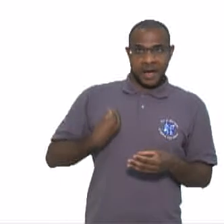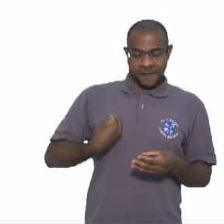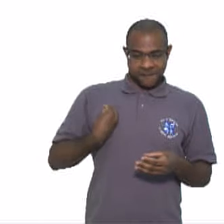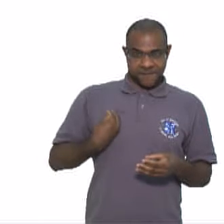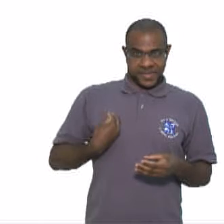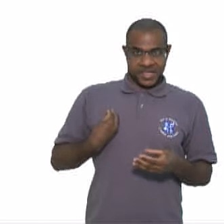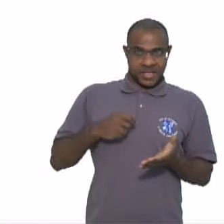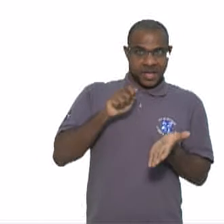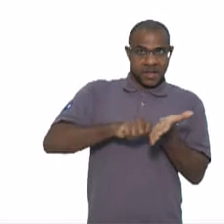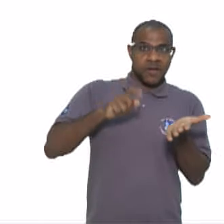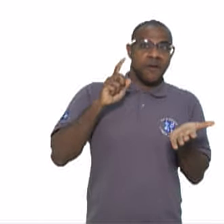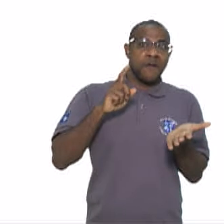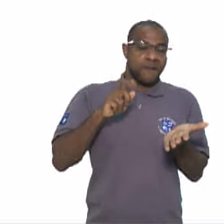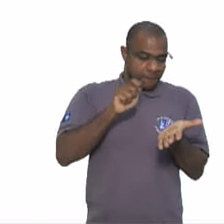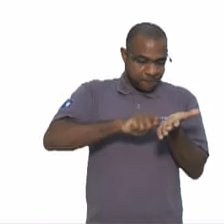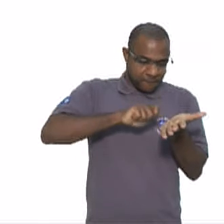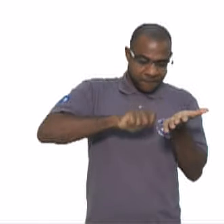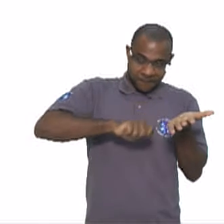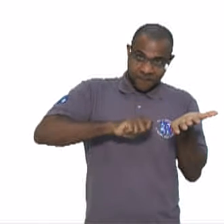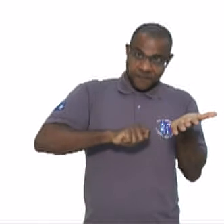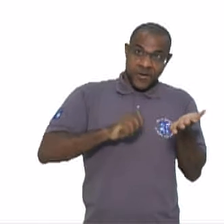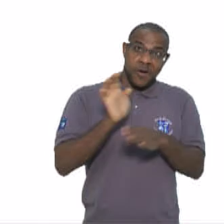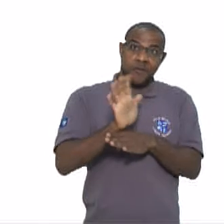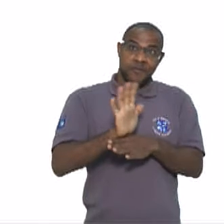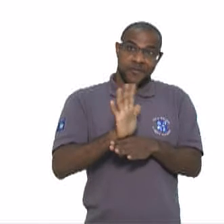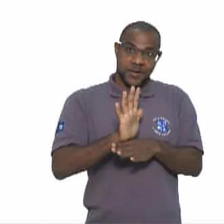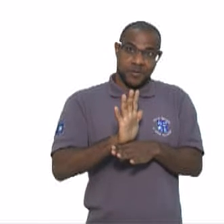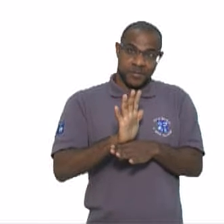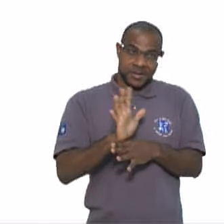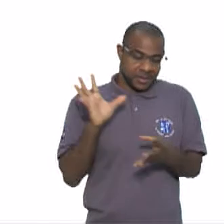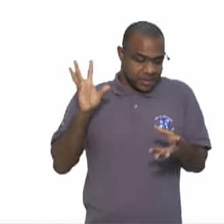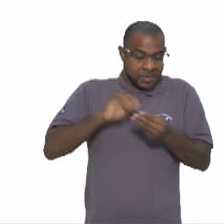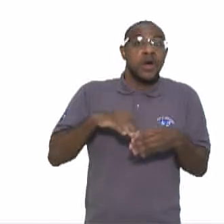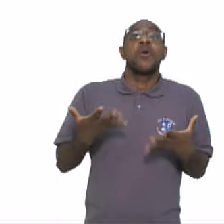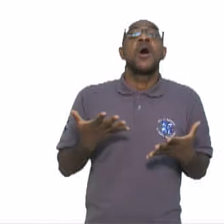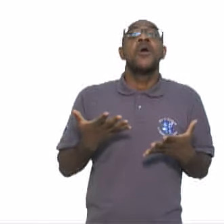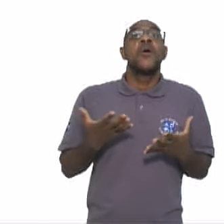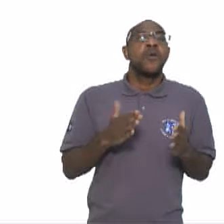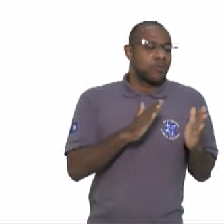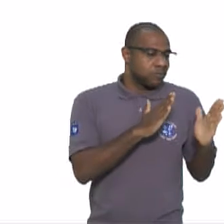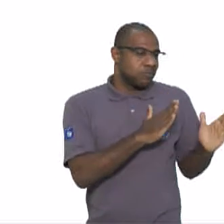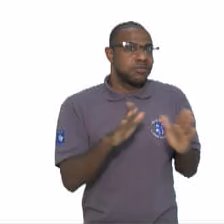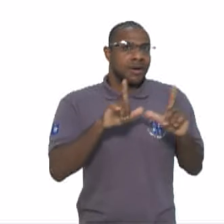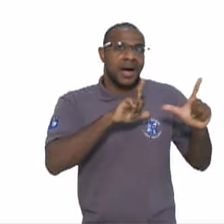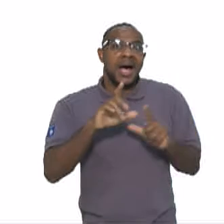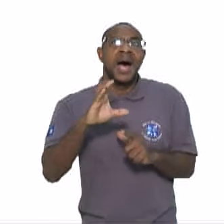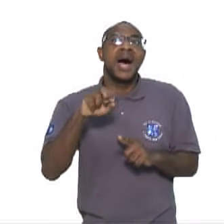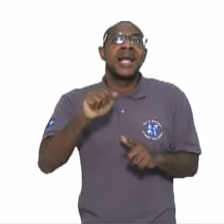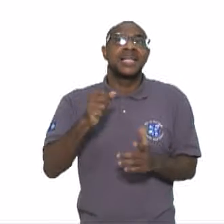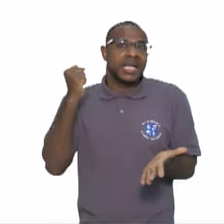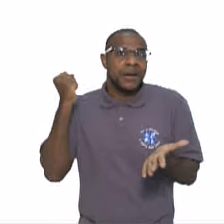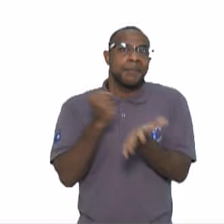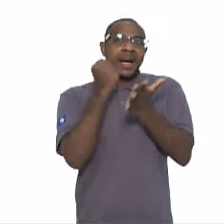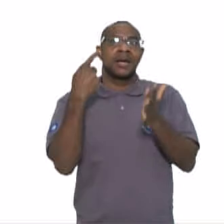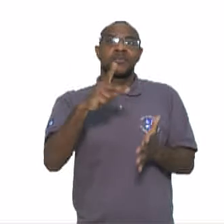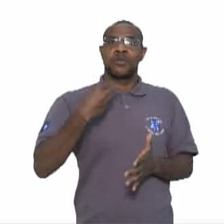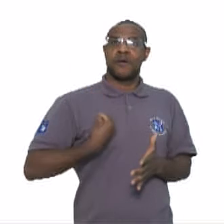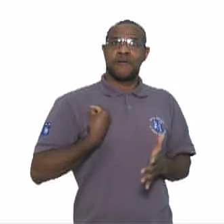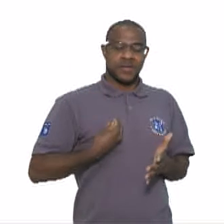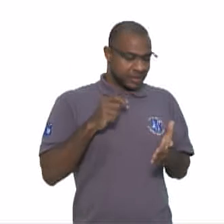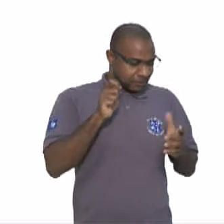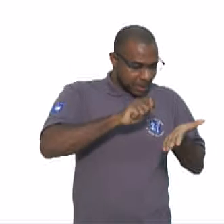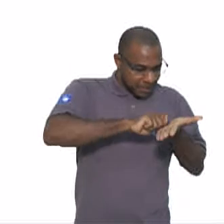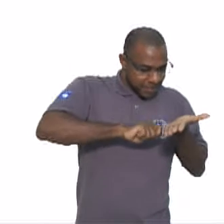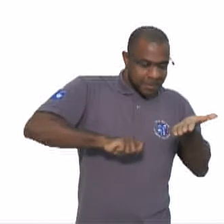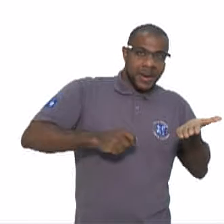de cerca de uma hora e meia de duração, quais seriam as cenas mais marcantes? Você iria querer fazer uma abordagem